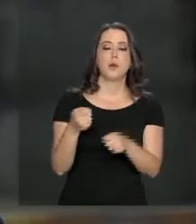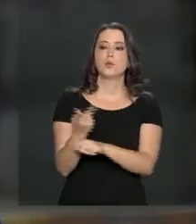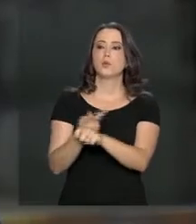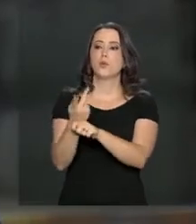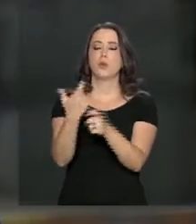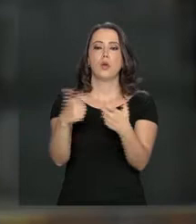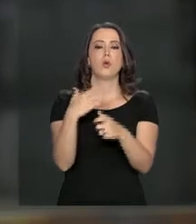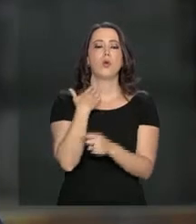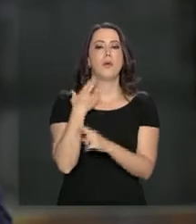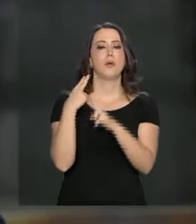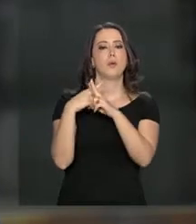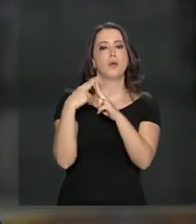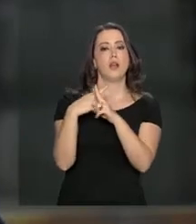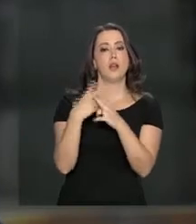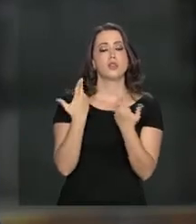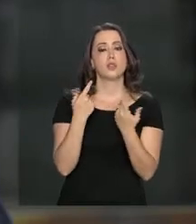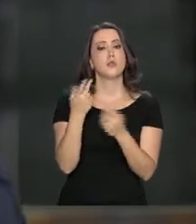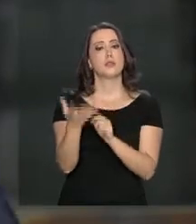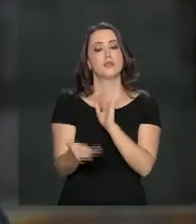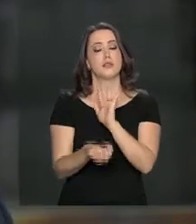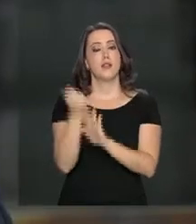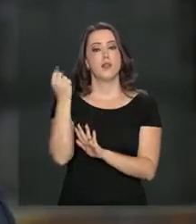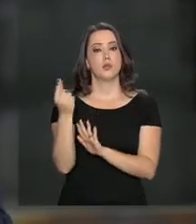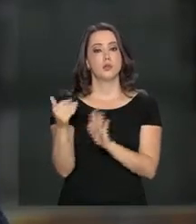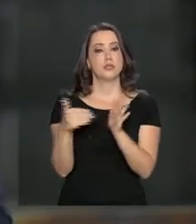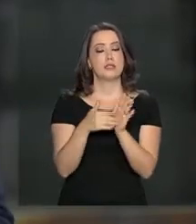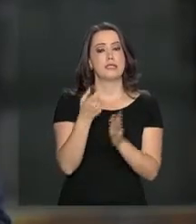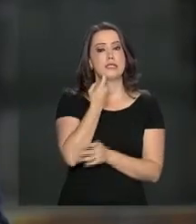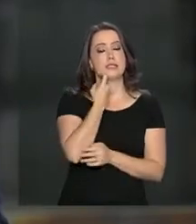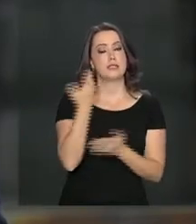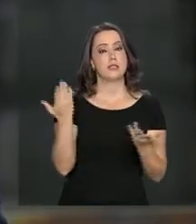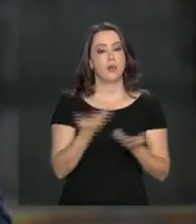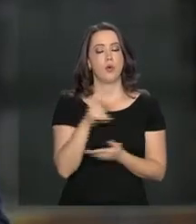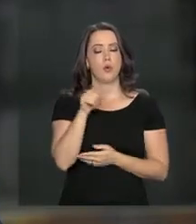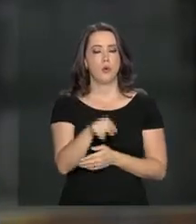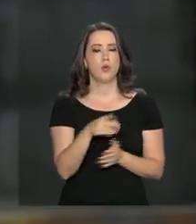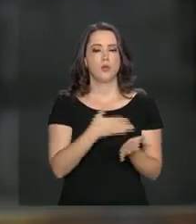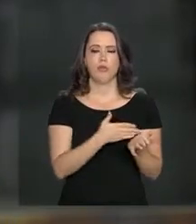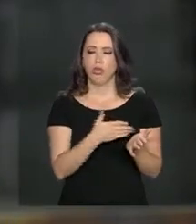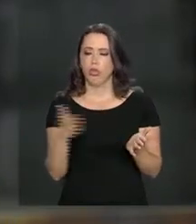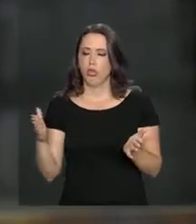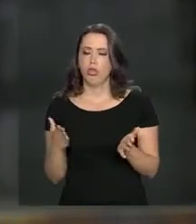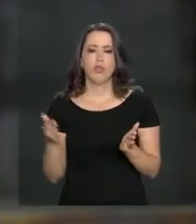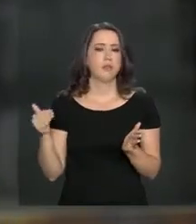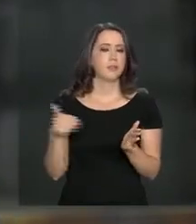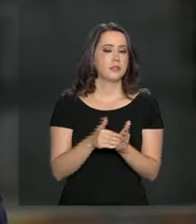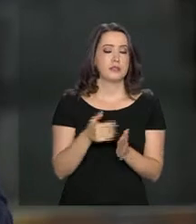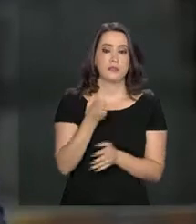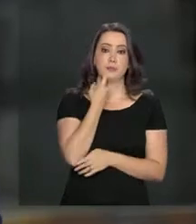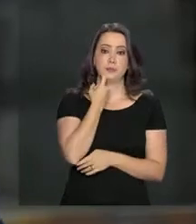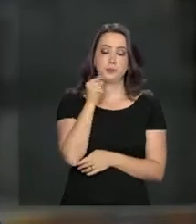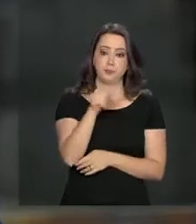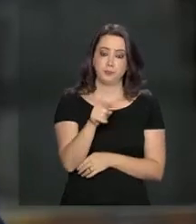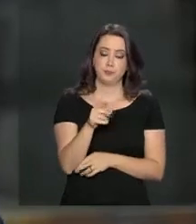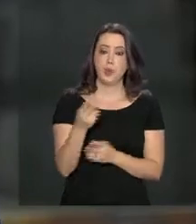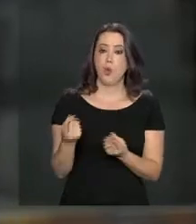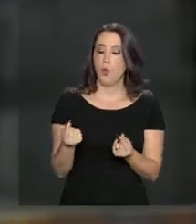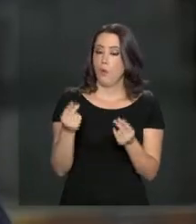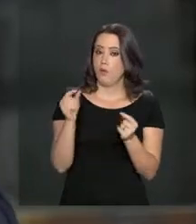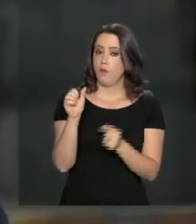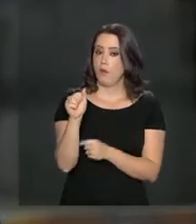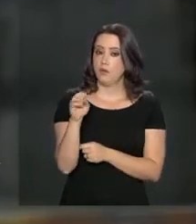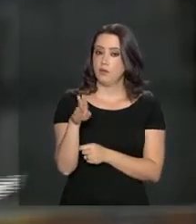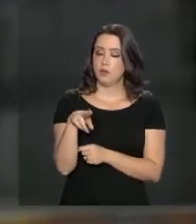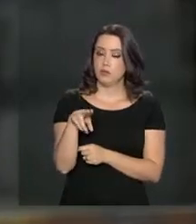agência da Caixa Econômica Federal para fazer esse saque até sexta-feira agora. É o prazo máximo para fazer este saque. E olha, o valor desse